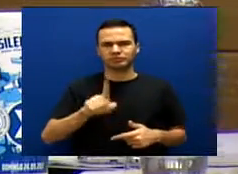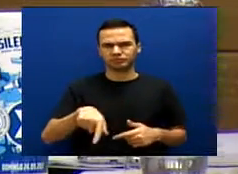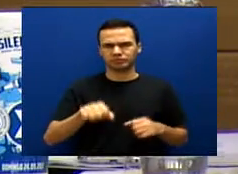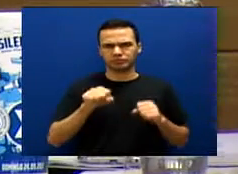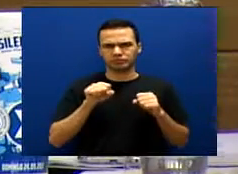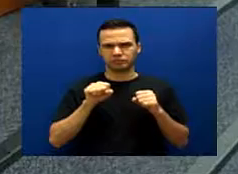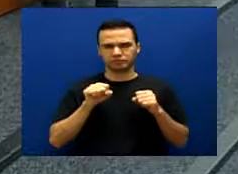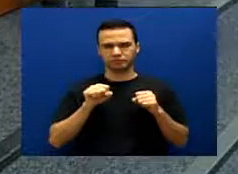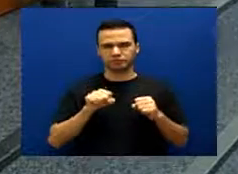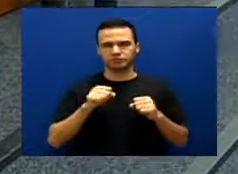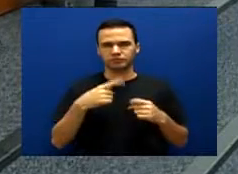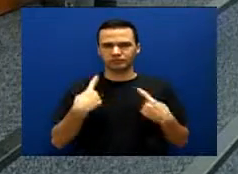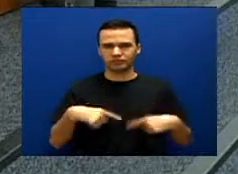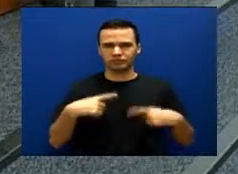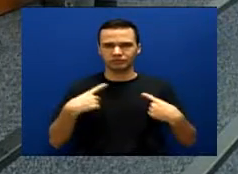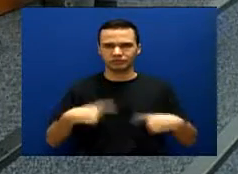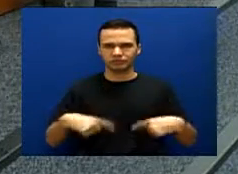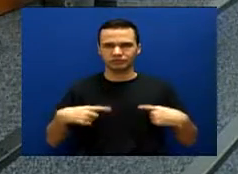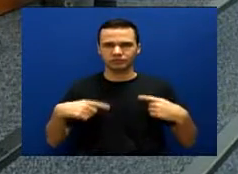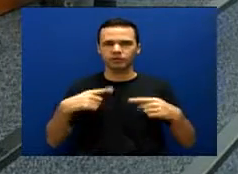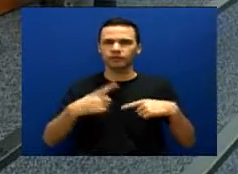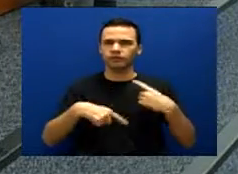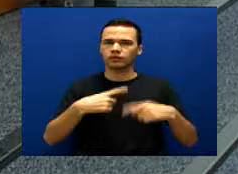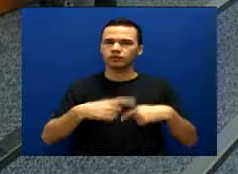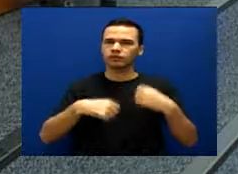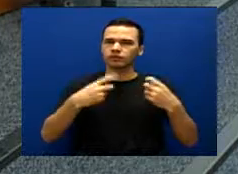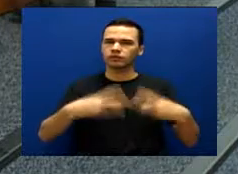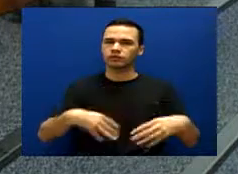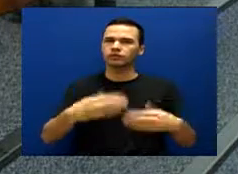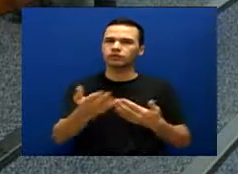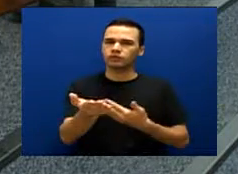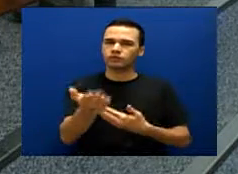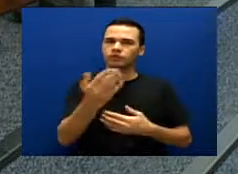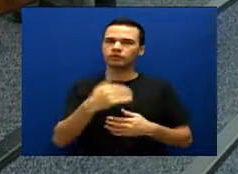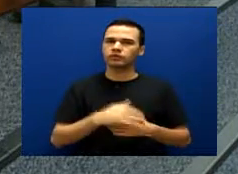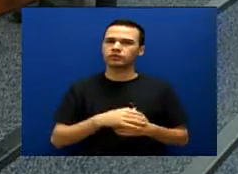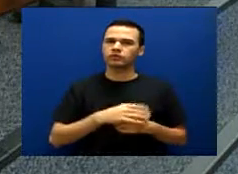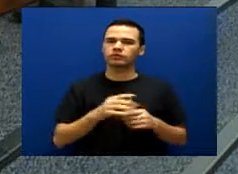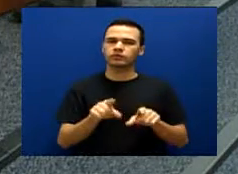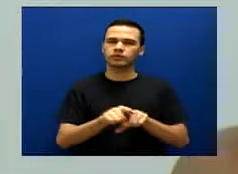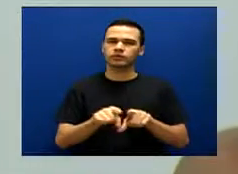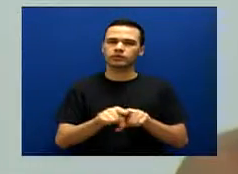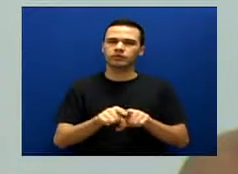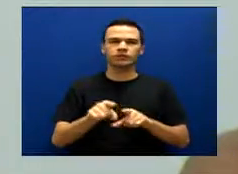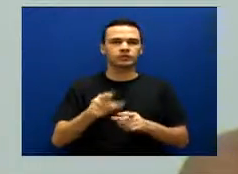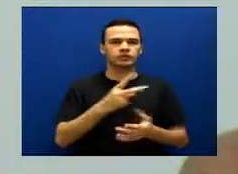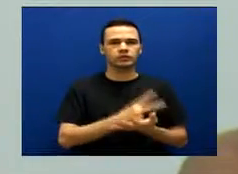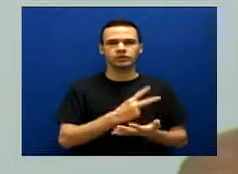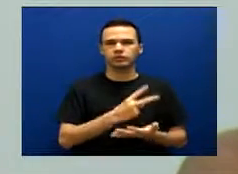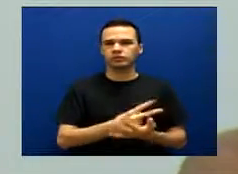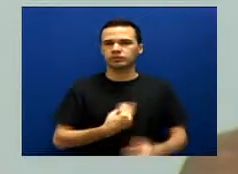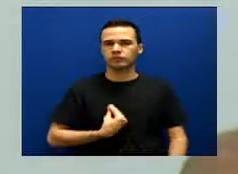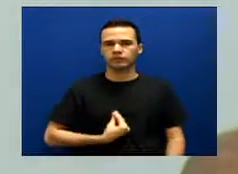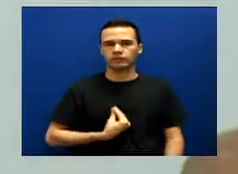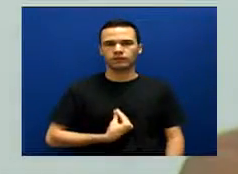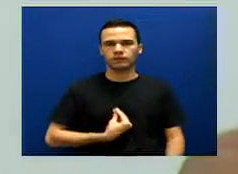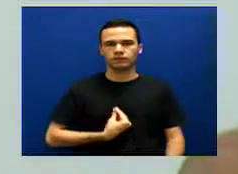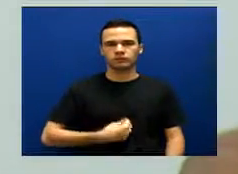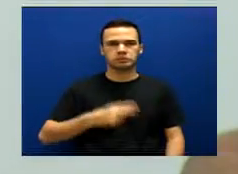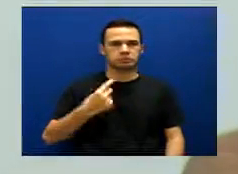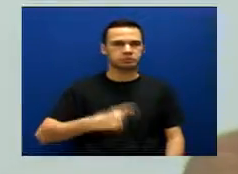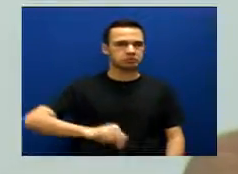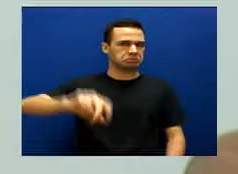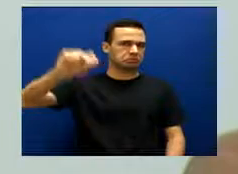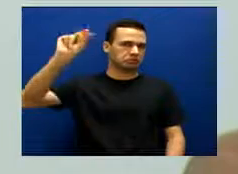só debater sobre esse assunto? Sim. E dizer que você também sempre esteve lá, desde lá